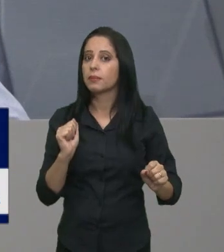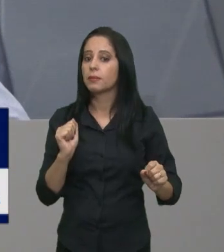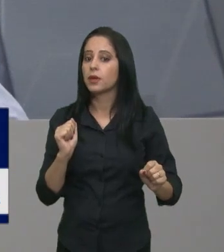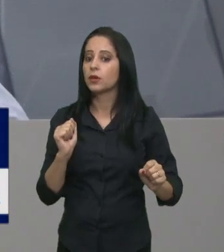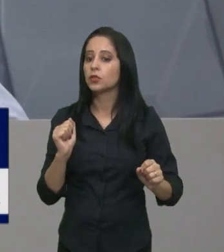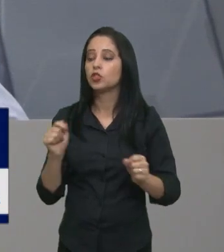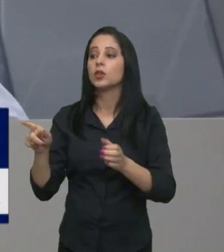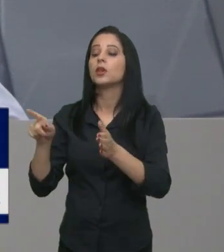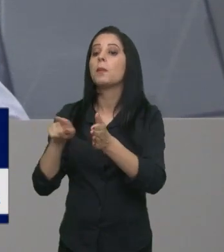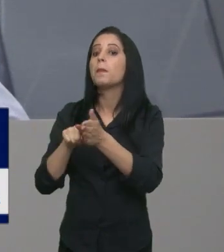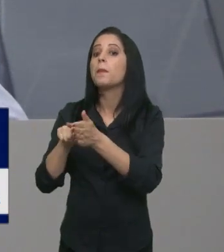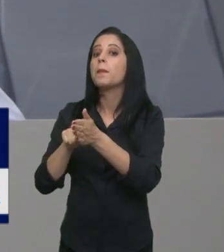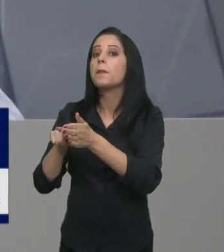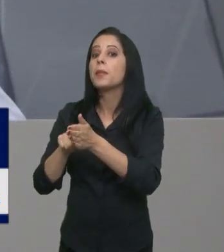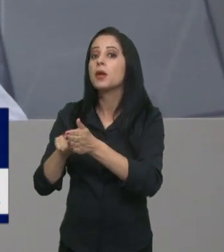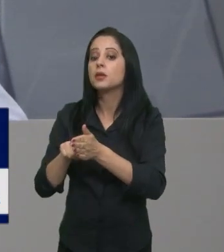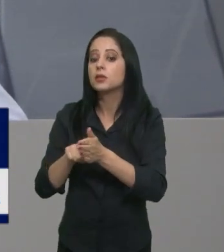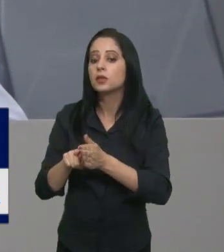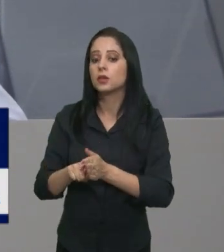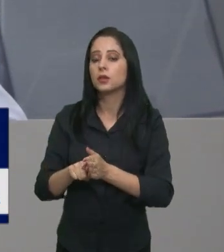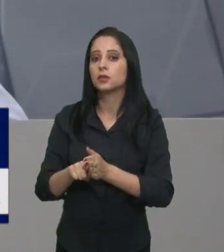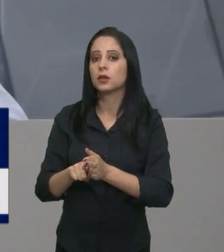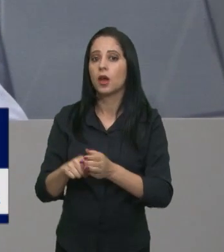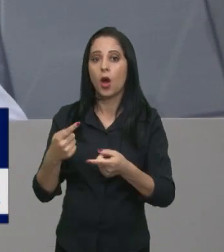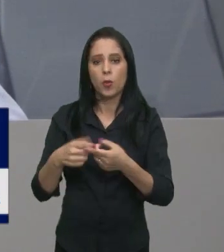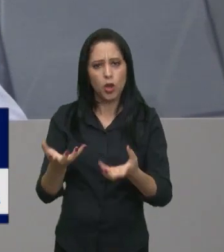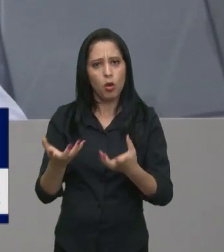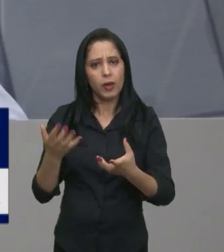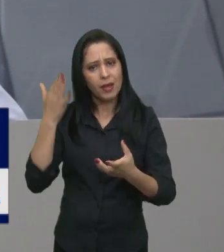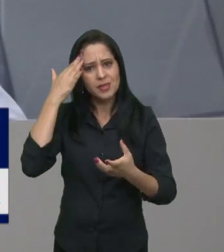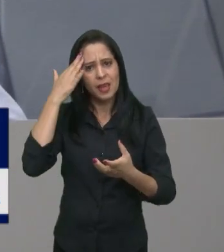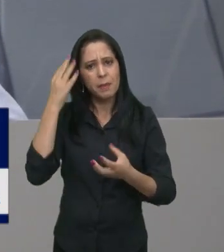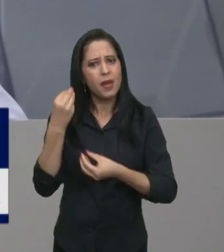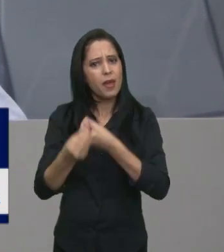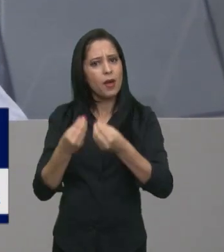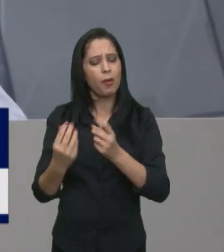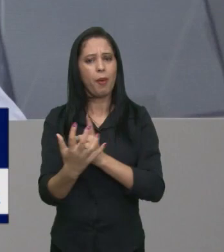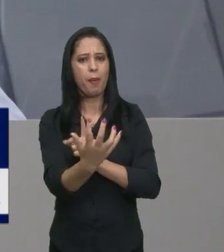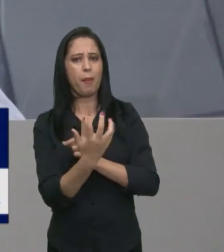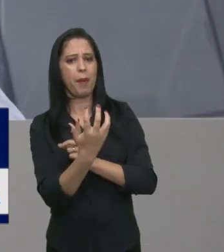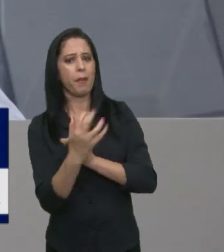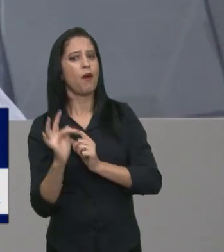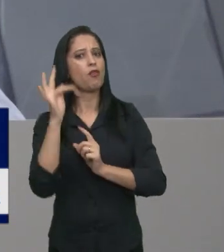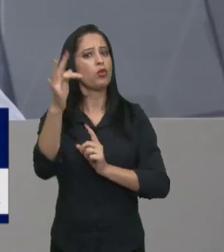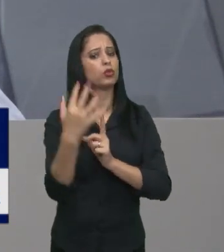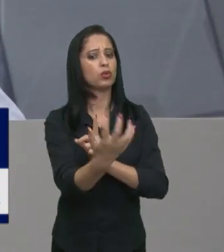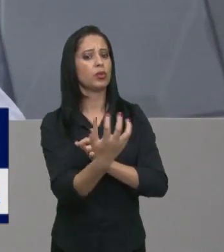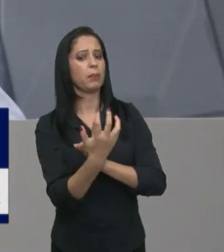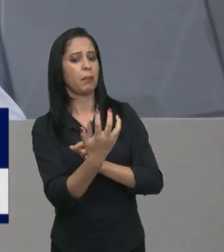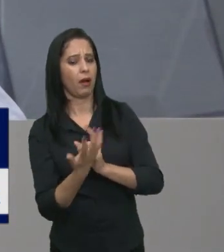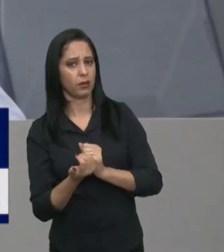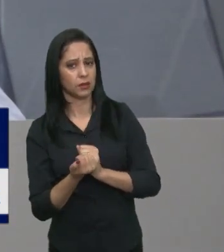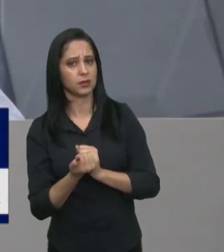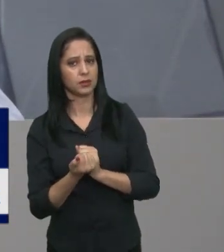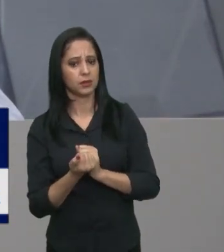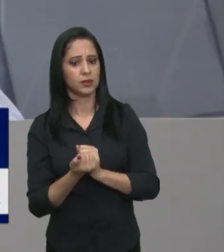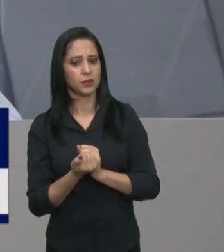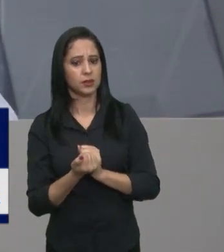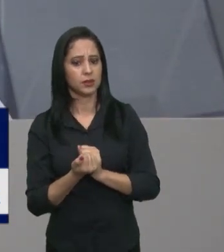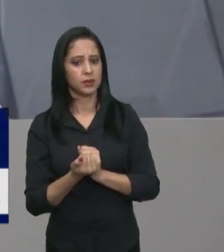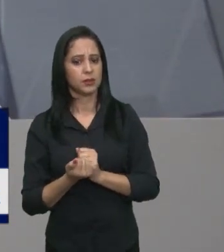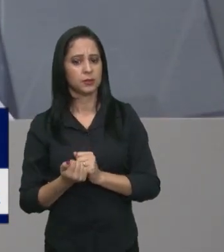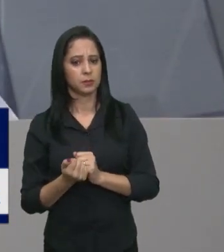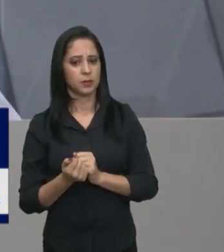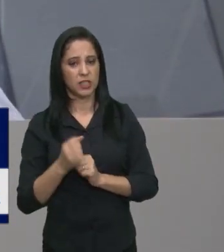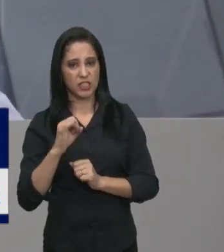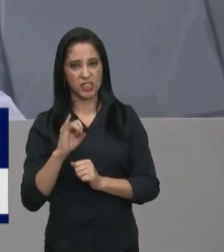de um profissional, para ver o impacto que pode trazer isso no futuro para vocês, se é